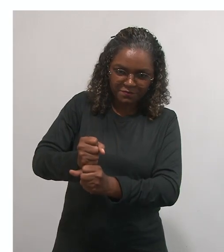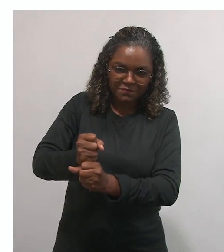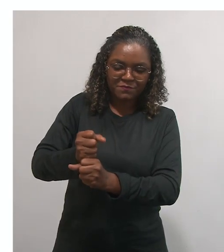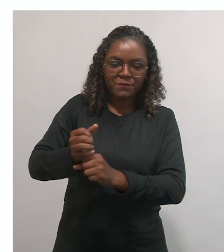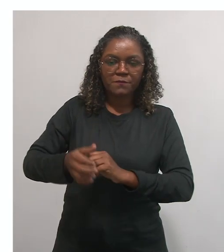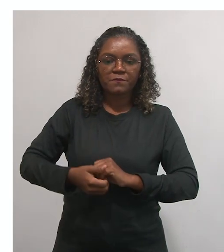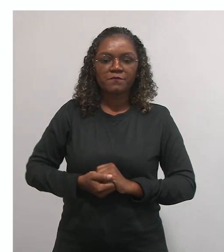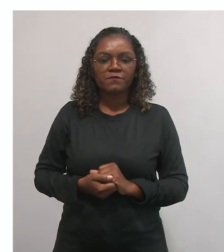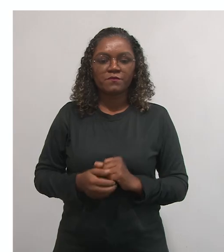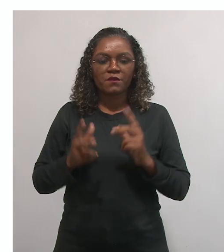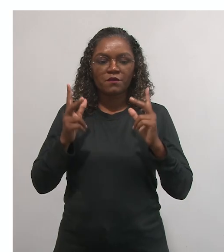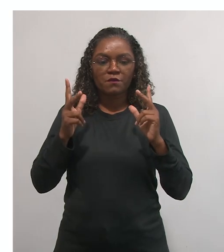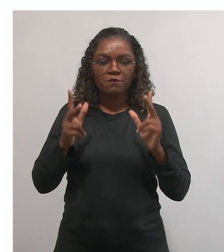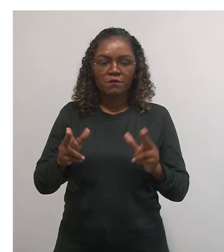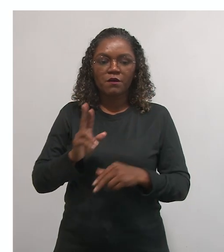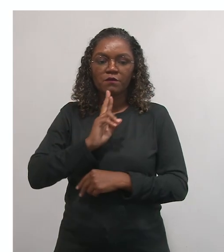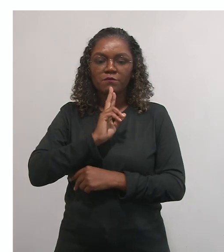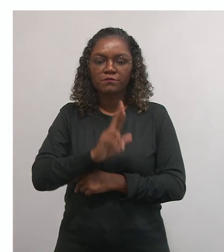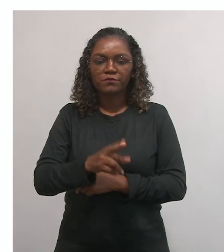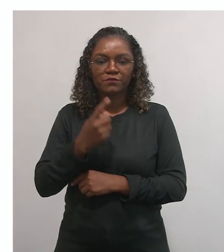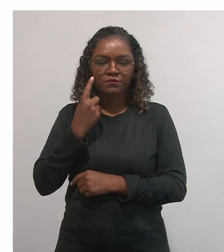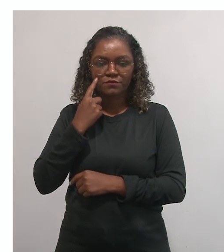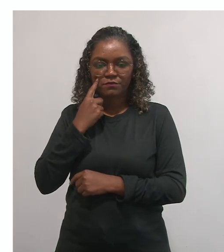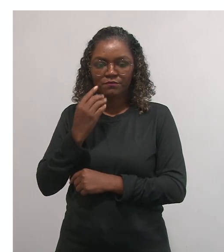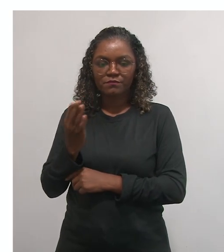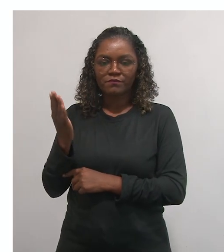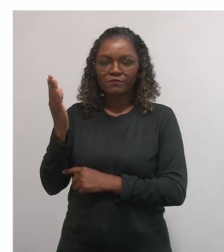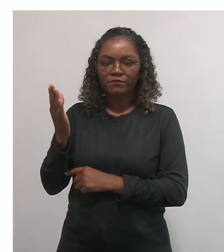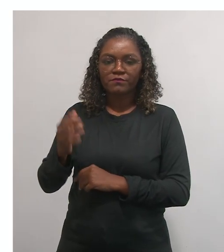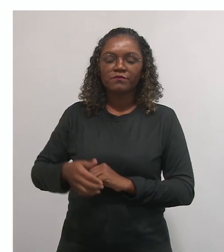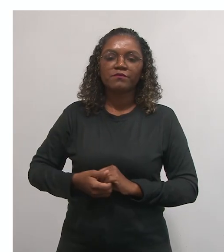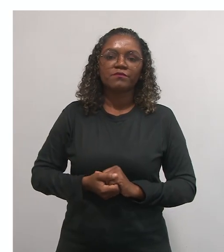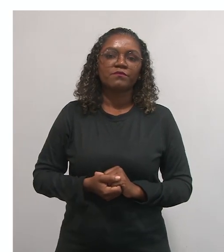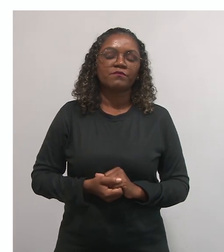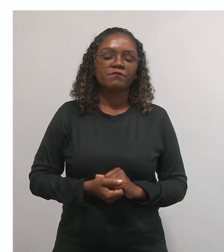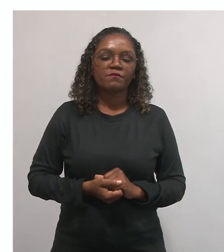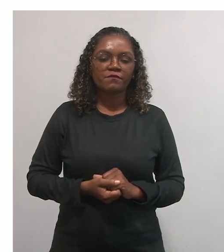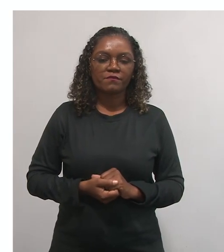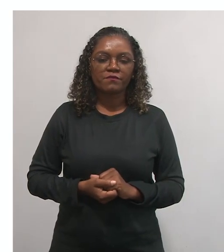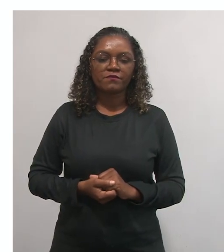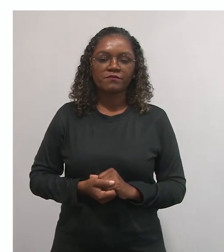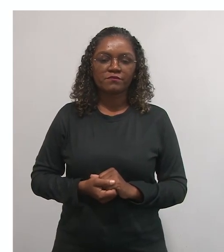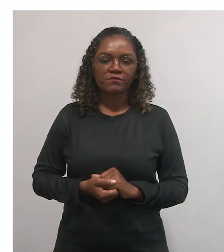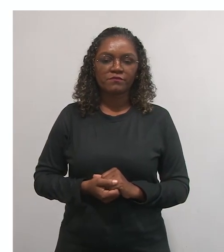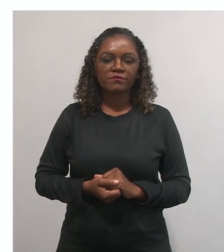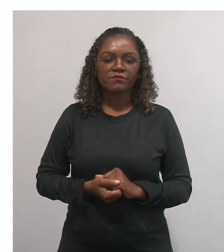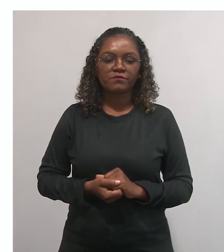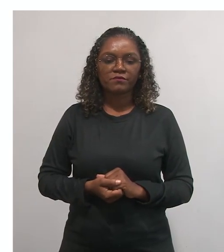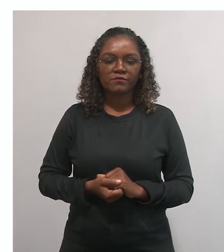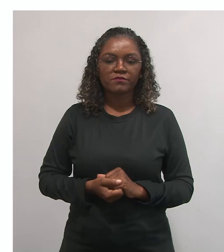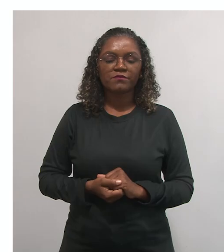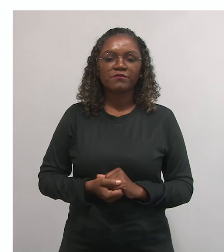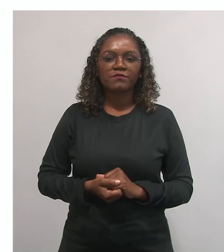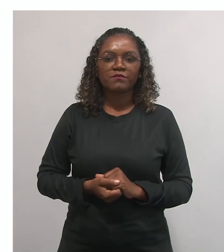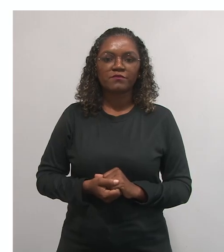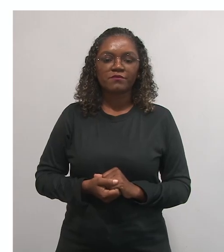esse vai me dar quanto Olha aí o resultado que eu encontrei a minha margem de contribuição